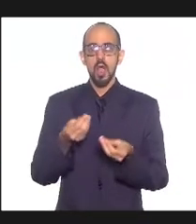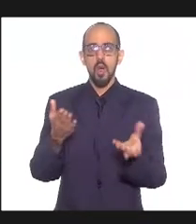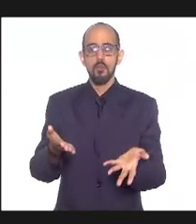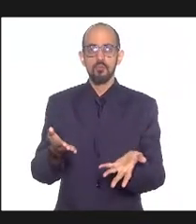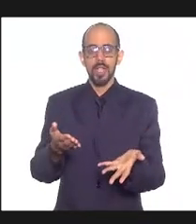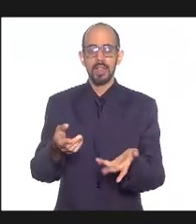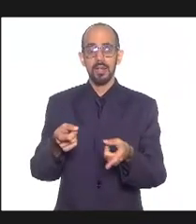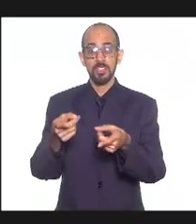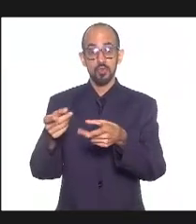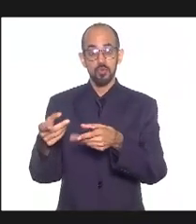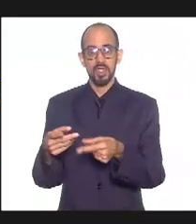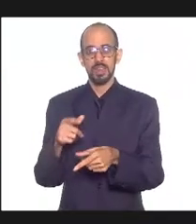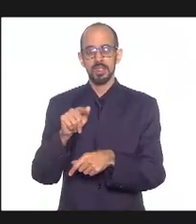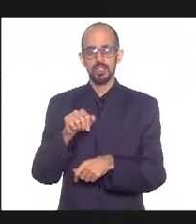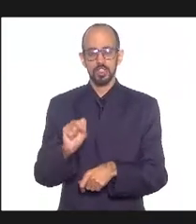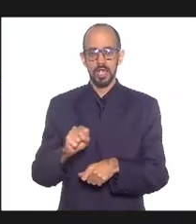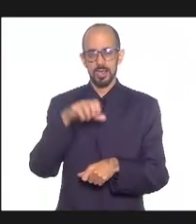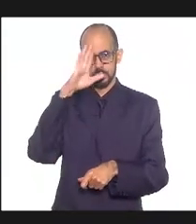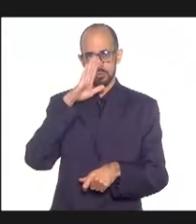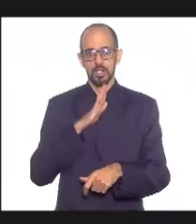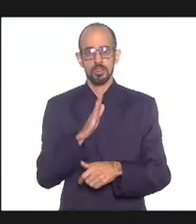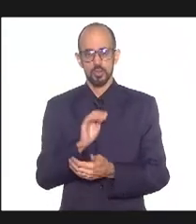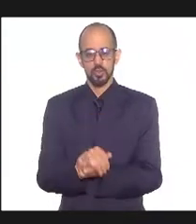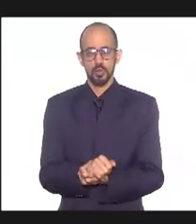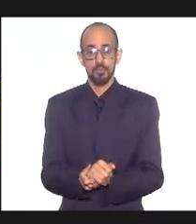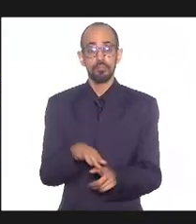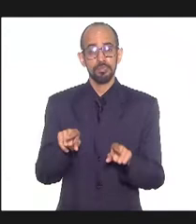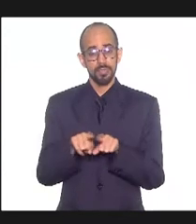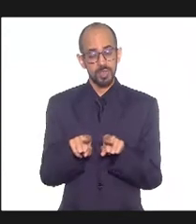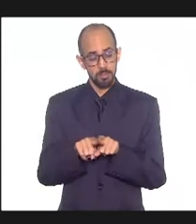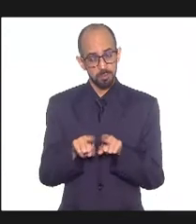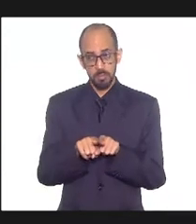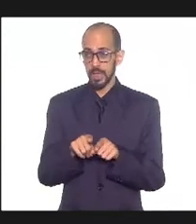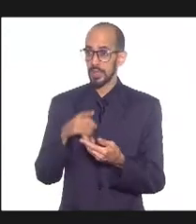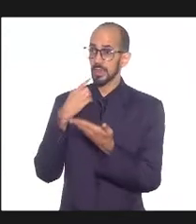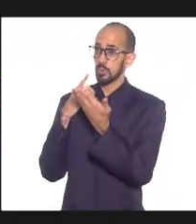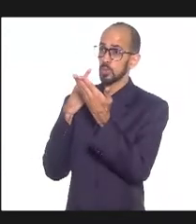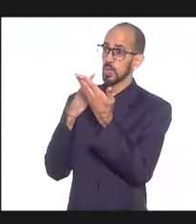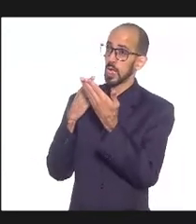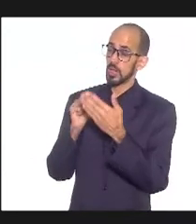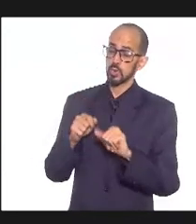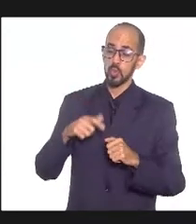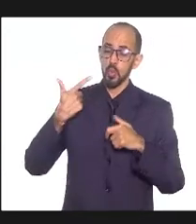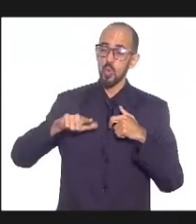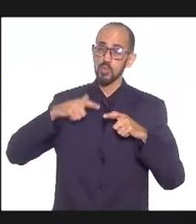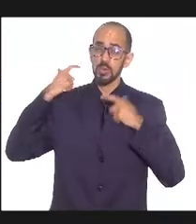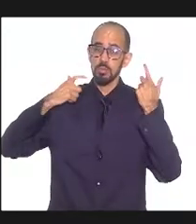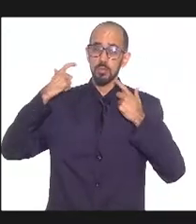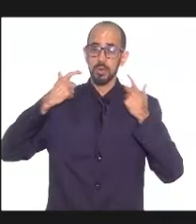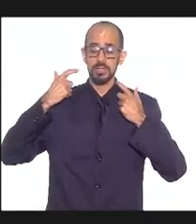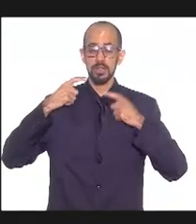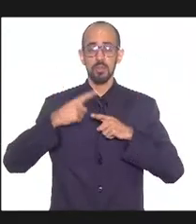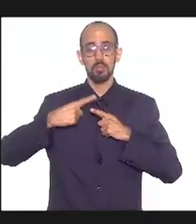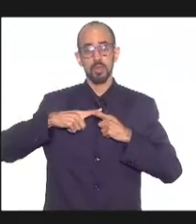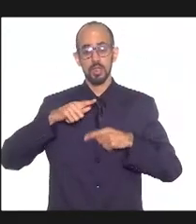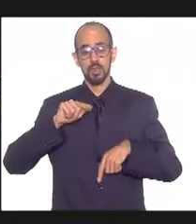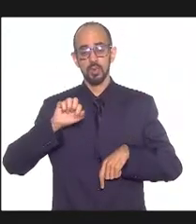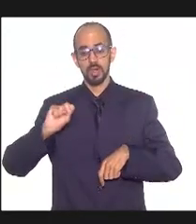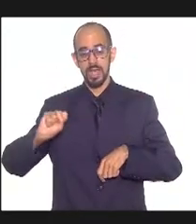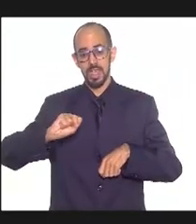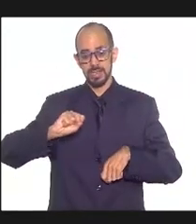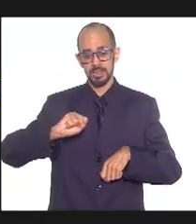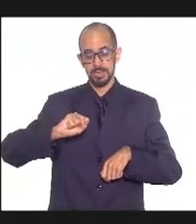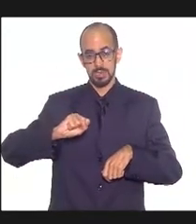gás no território nacional. E, ao mesmo tempo, deputado, uma preocupação que se dá muito grande, o gás natural